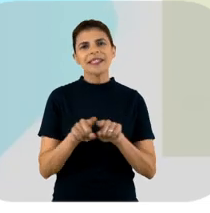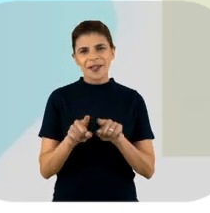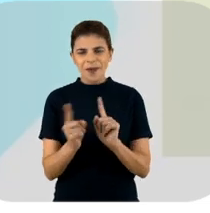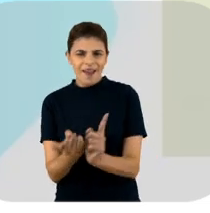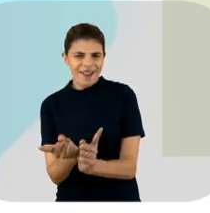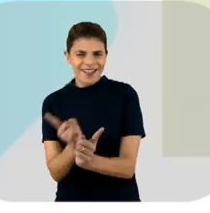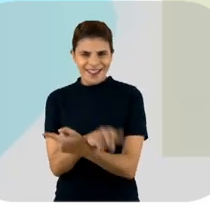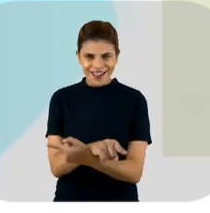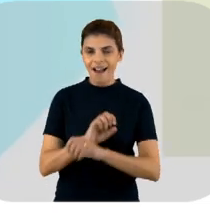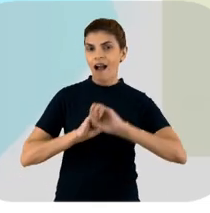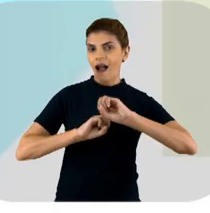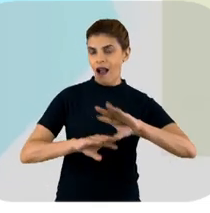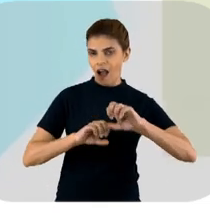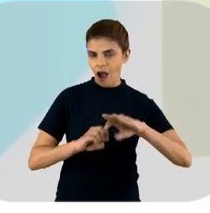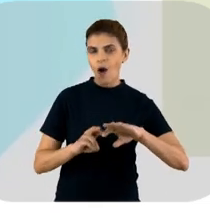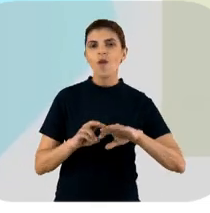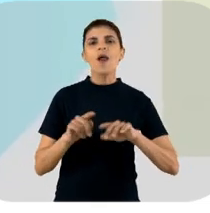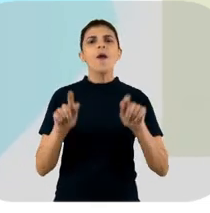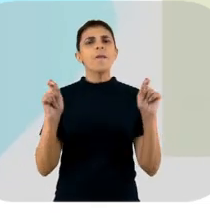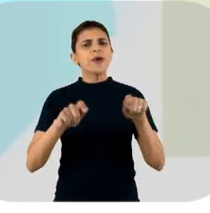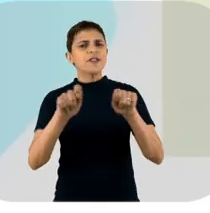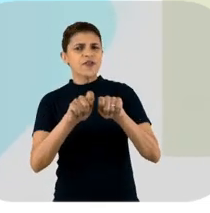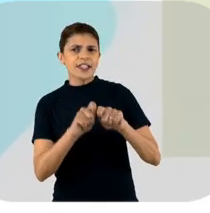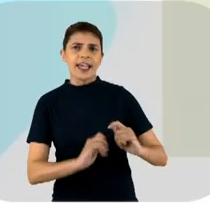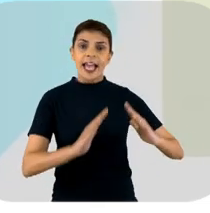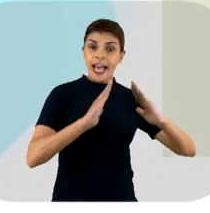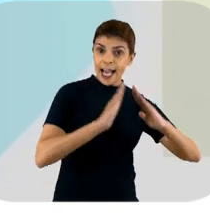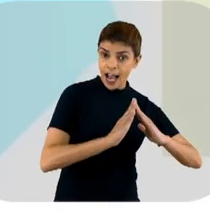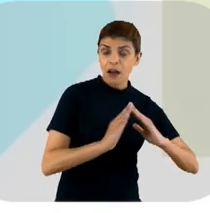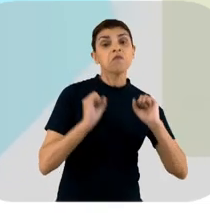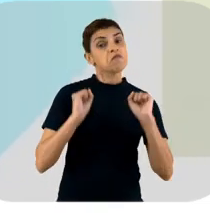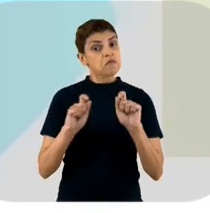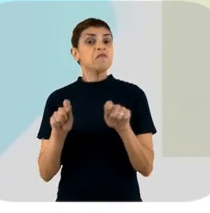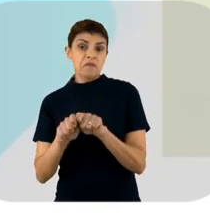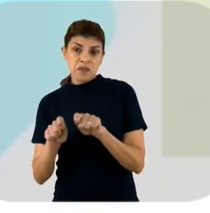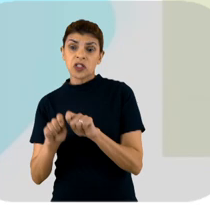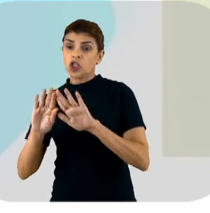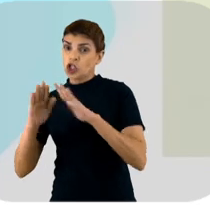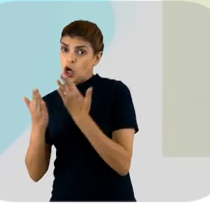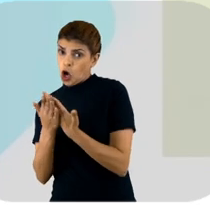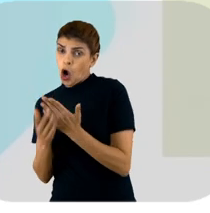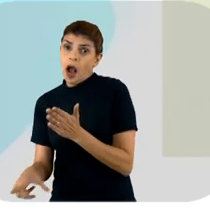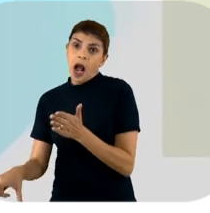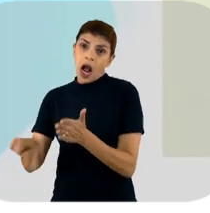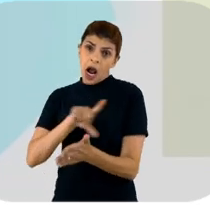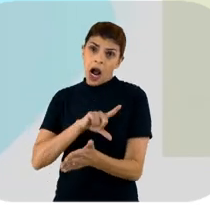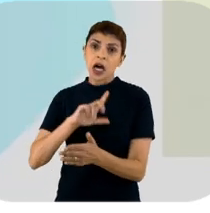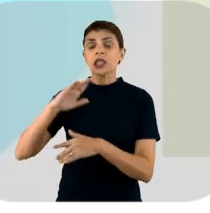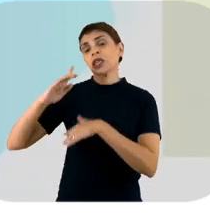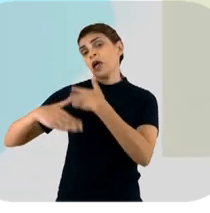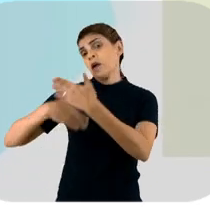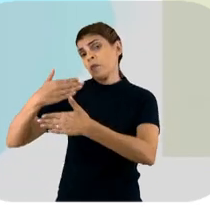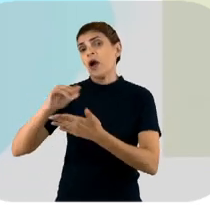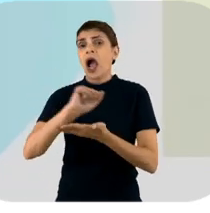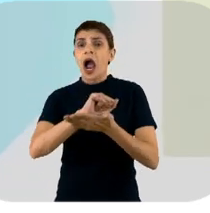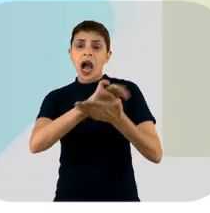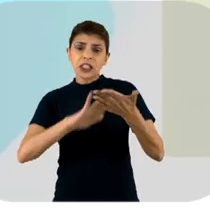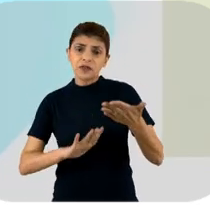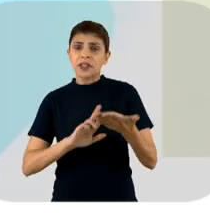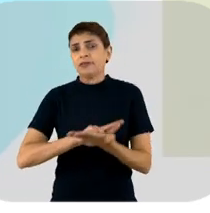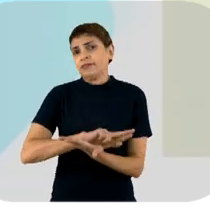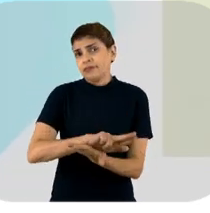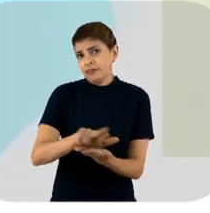de aula invertida, você pode fazer em casa, pode fazer na própria escola, fazer antes e depois você fazer